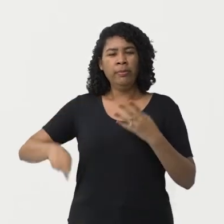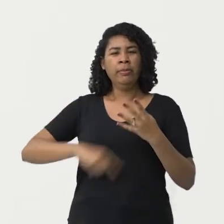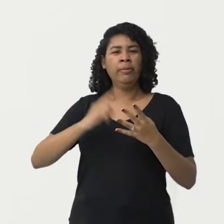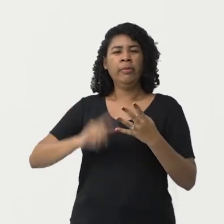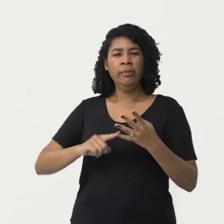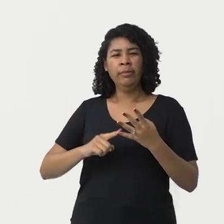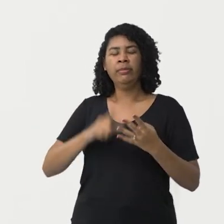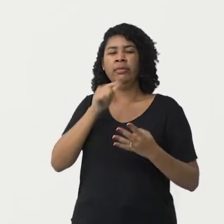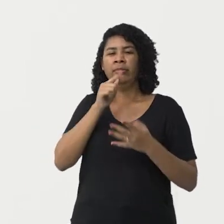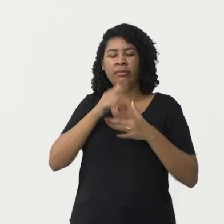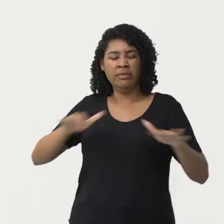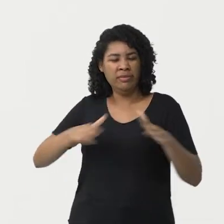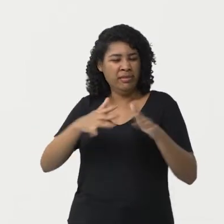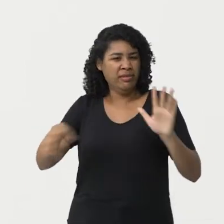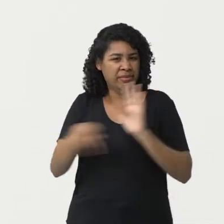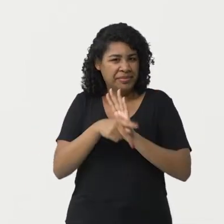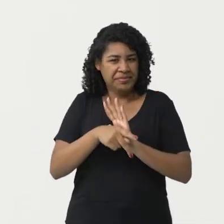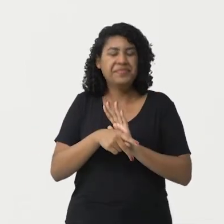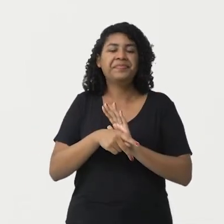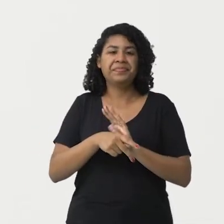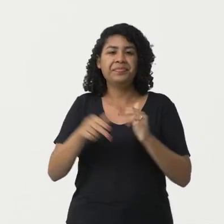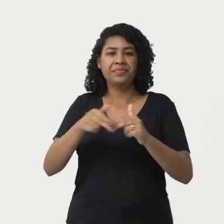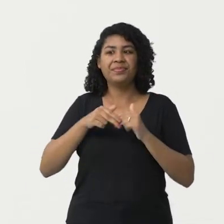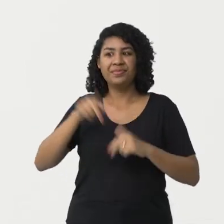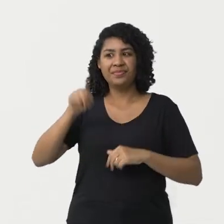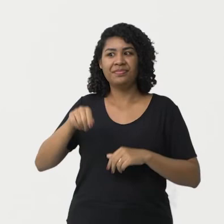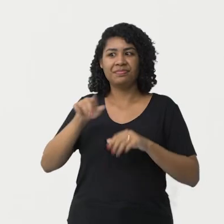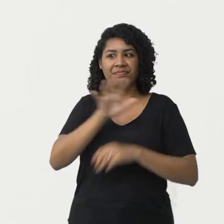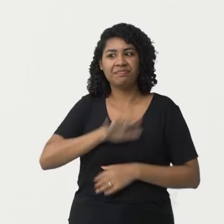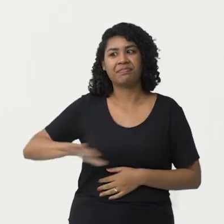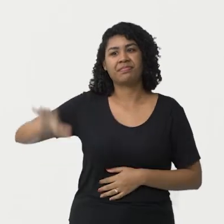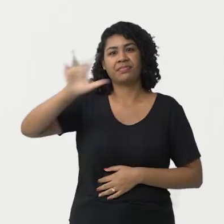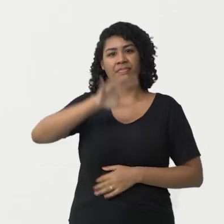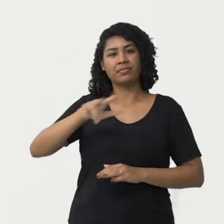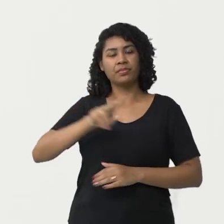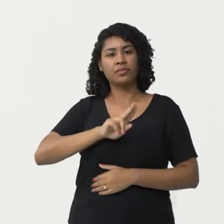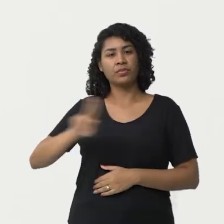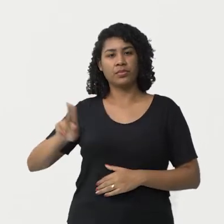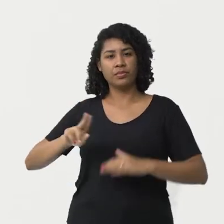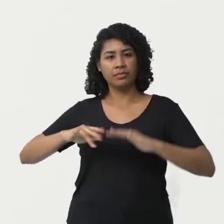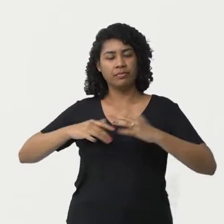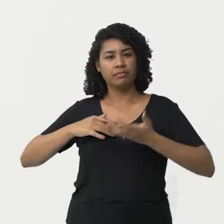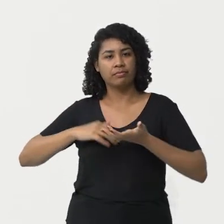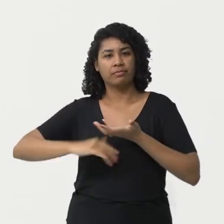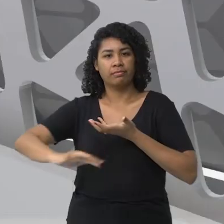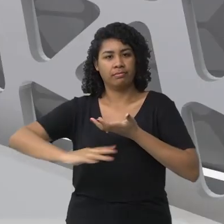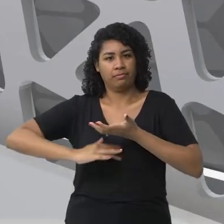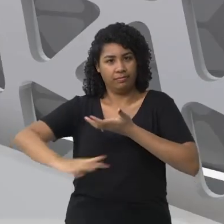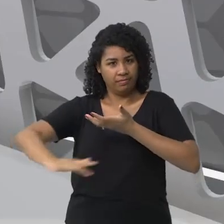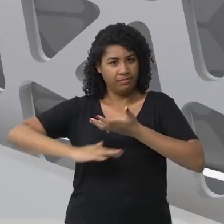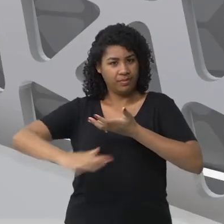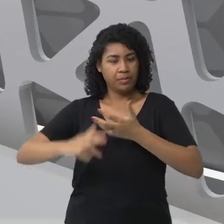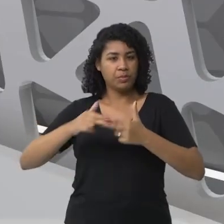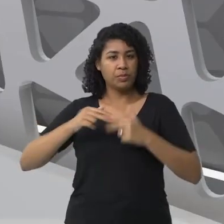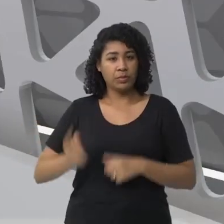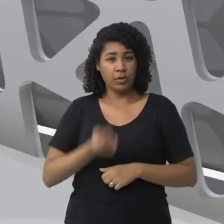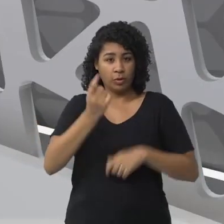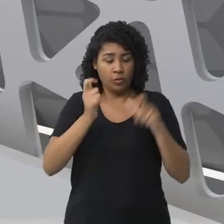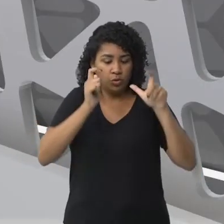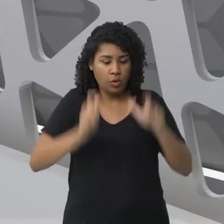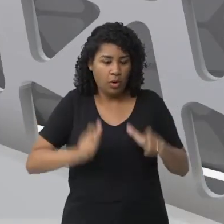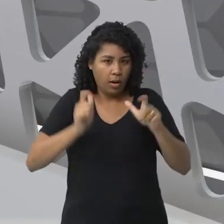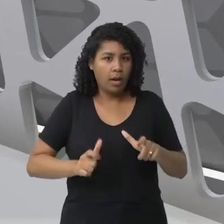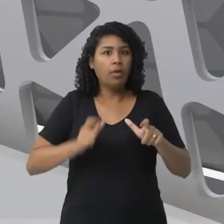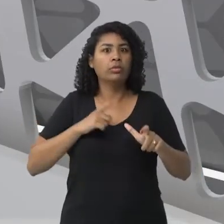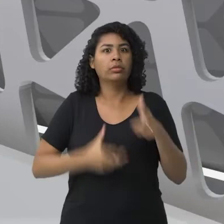plantas aquáticas. Por isso que a gente chama de complexo do Pantanal, porque dentro da mesma região, dentro da mesma formação